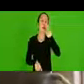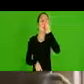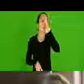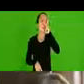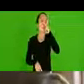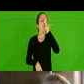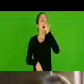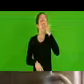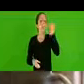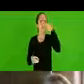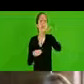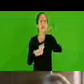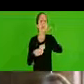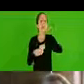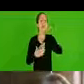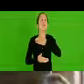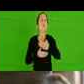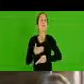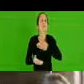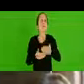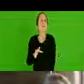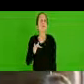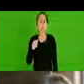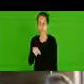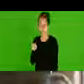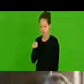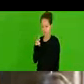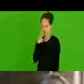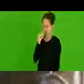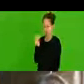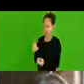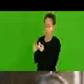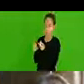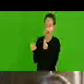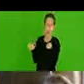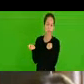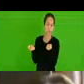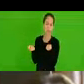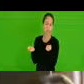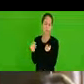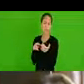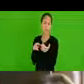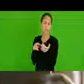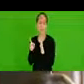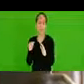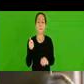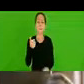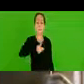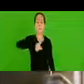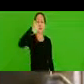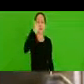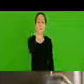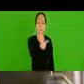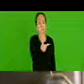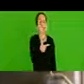que chegássemos ao extremo de dizer qualitativo é tudo aquilo que supera uma